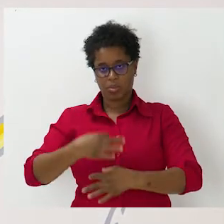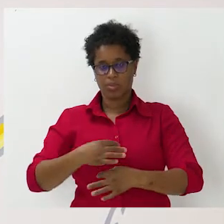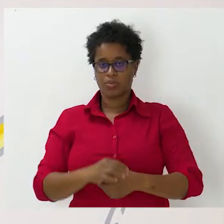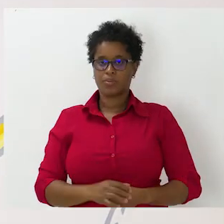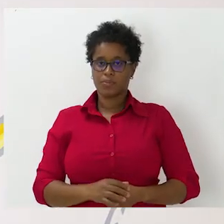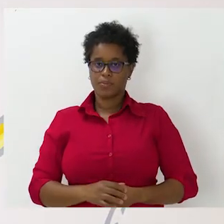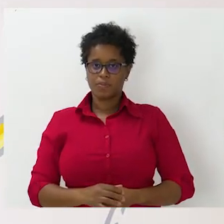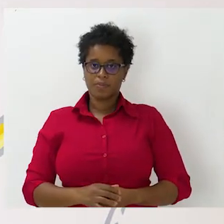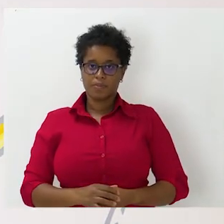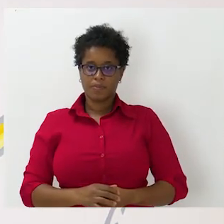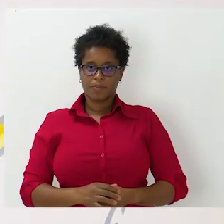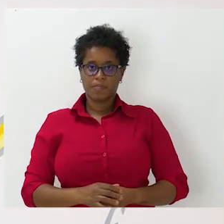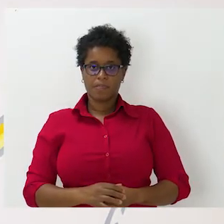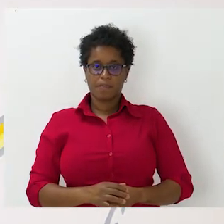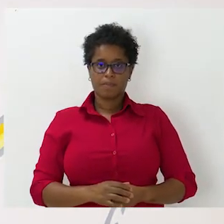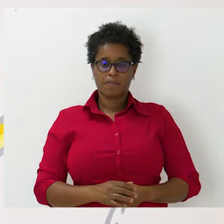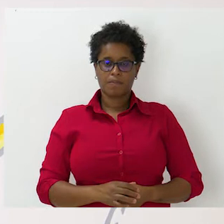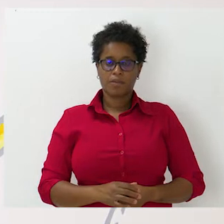Uma outra classe social, então,